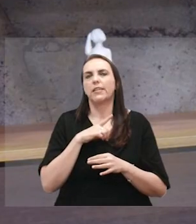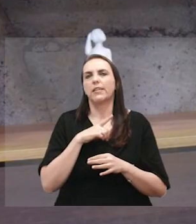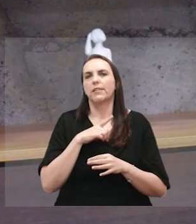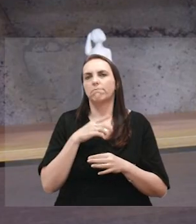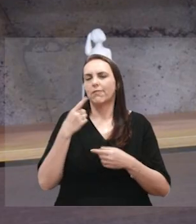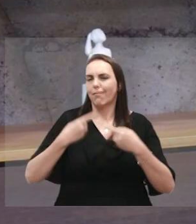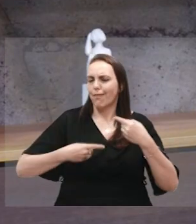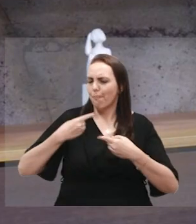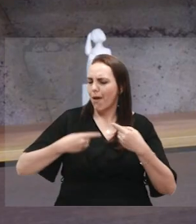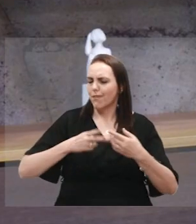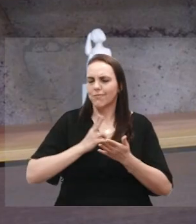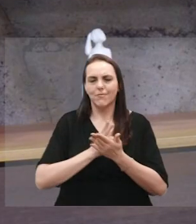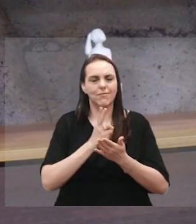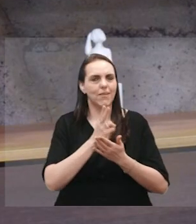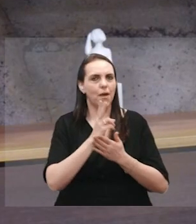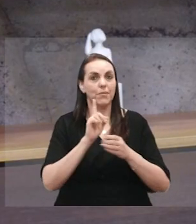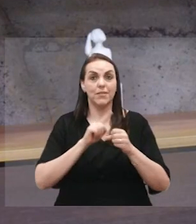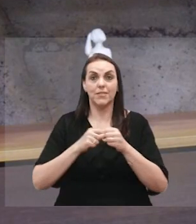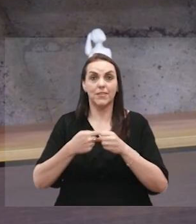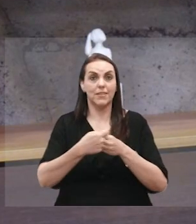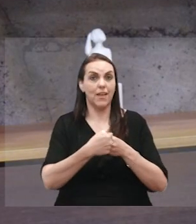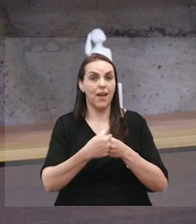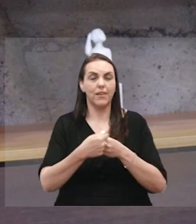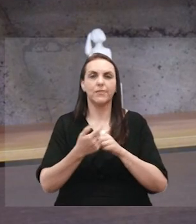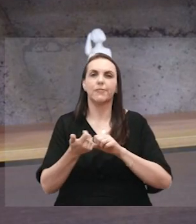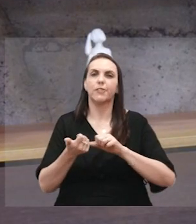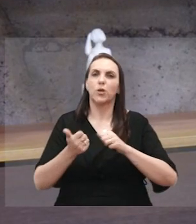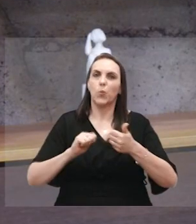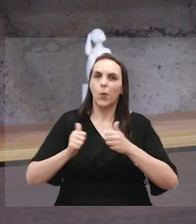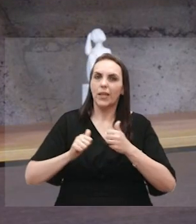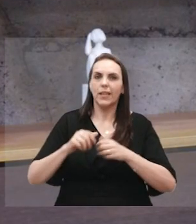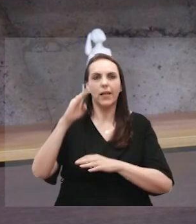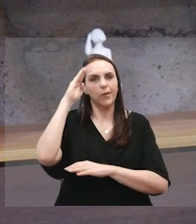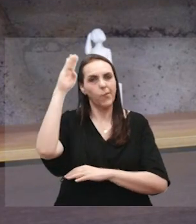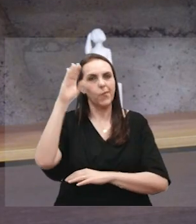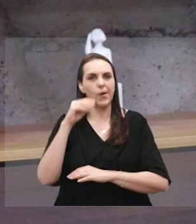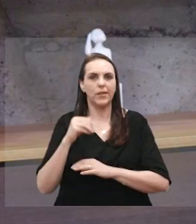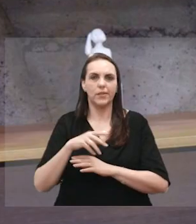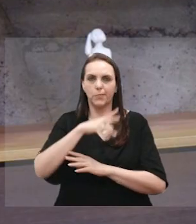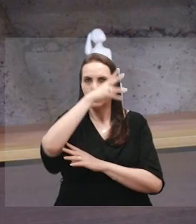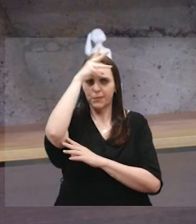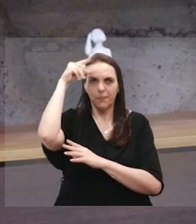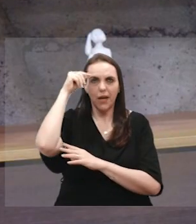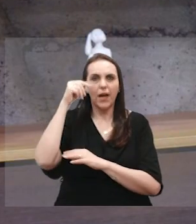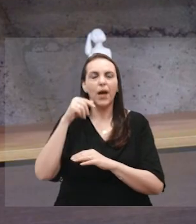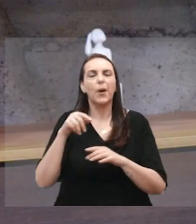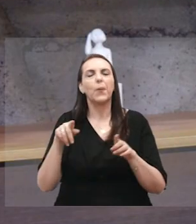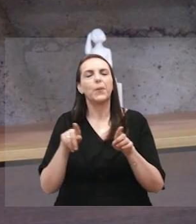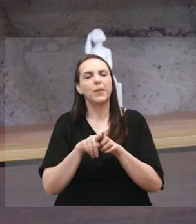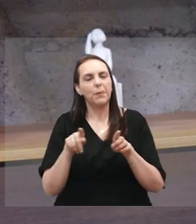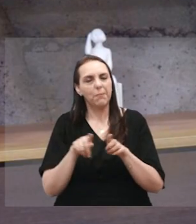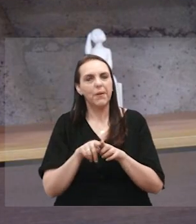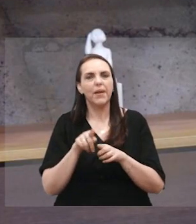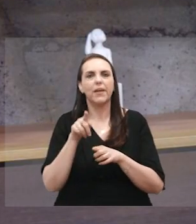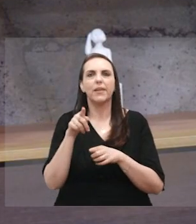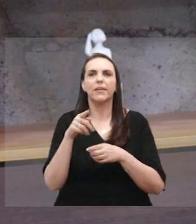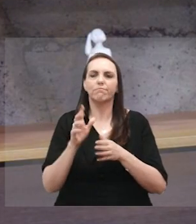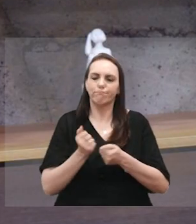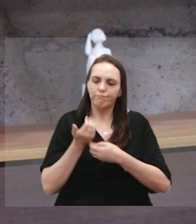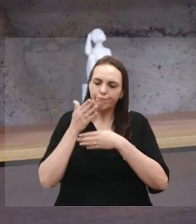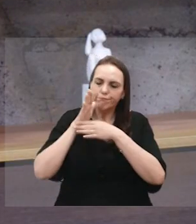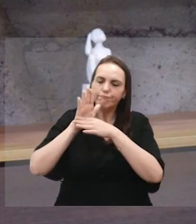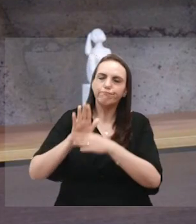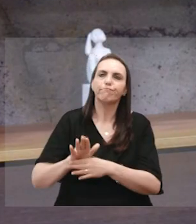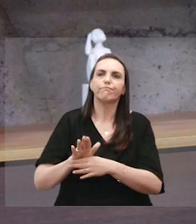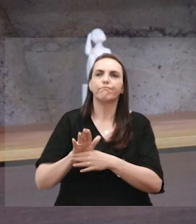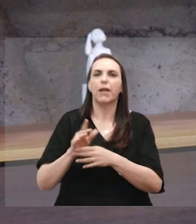aqui um debate permanente na cidade no sentido de qualificar a Guarda Municipal, ao mesmo tempo de contribuir dentro do